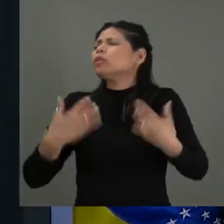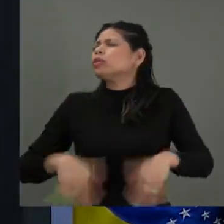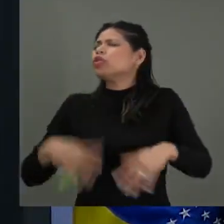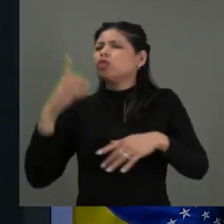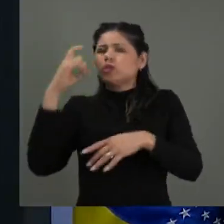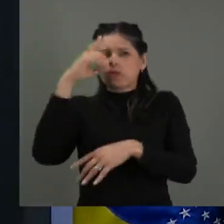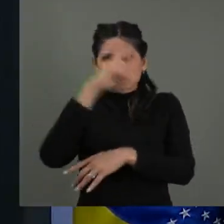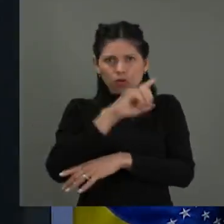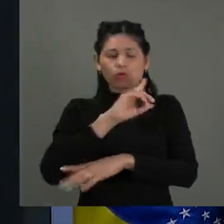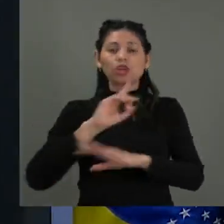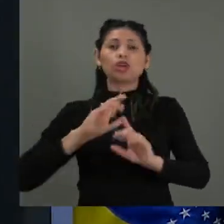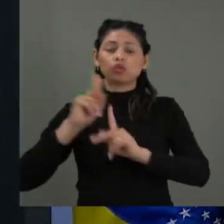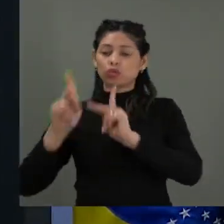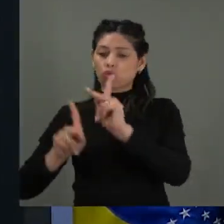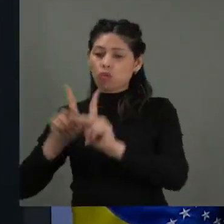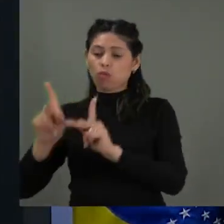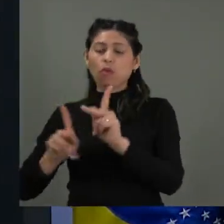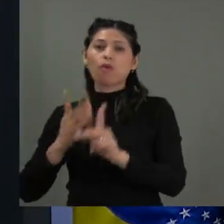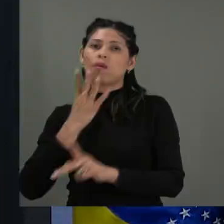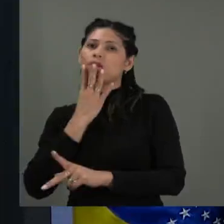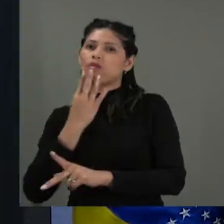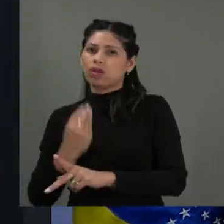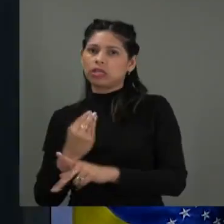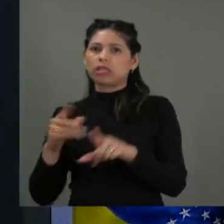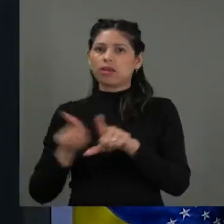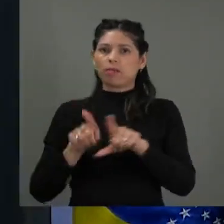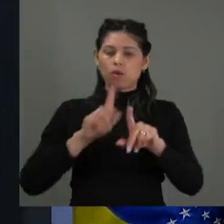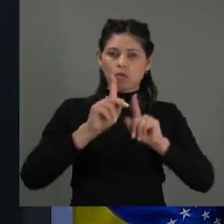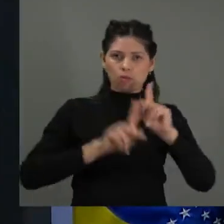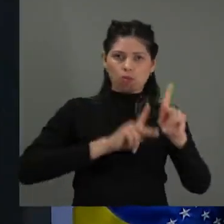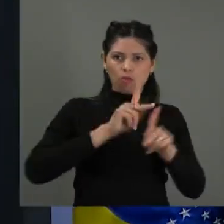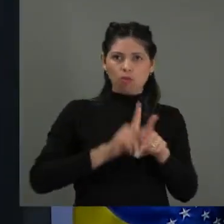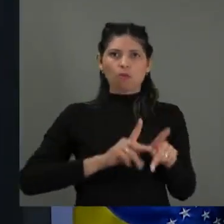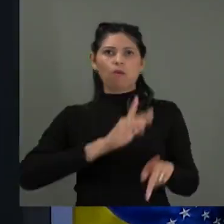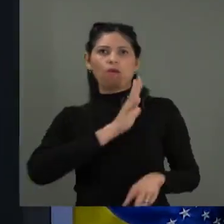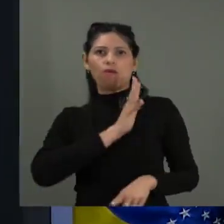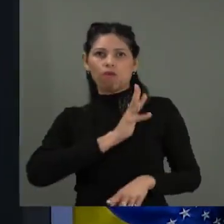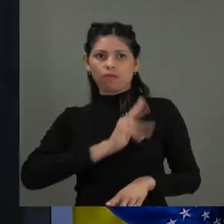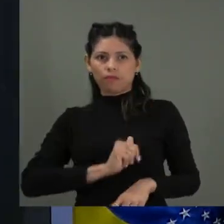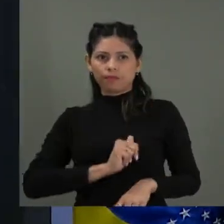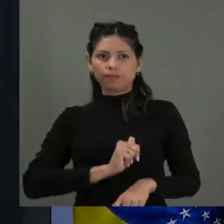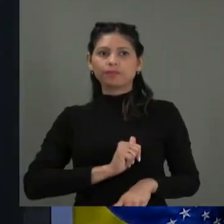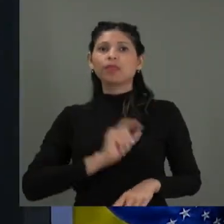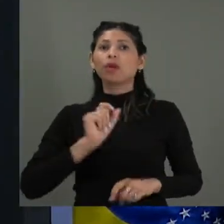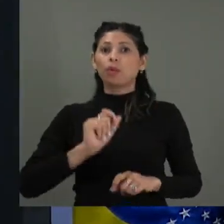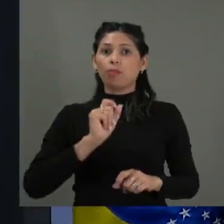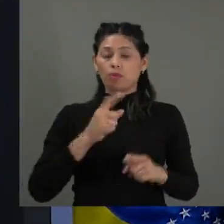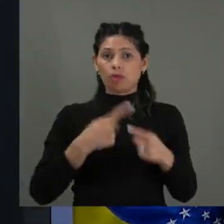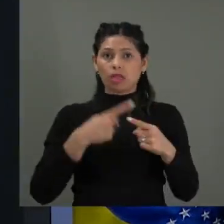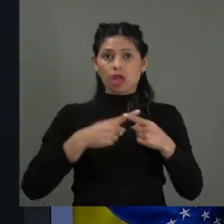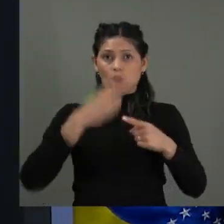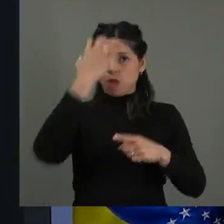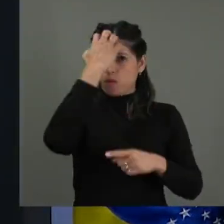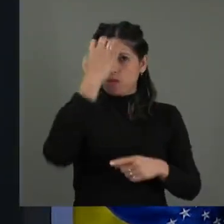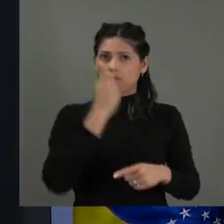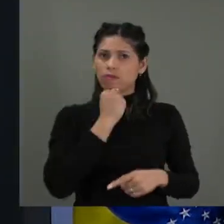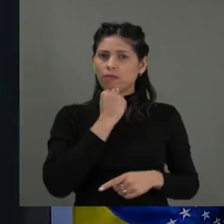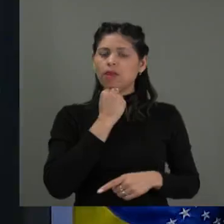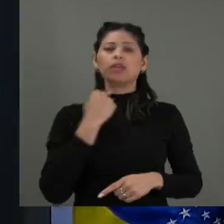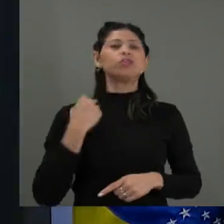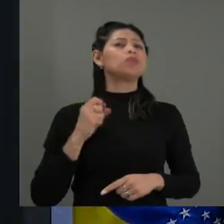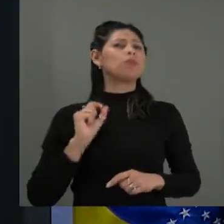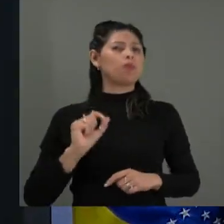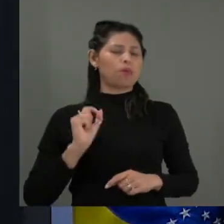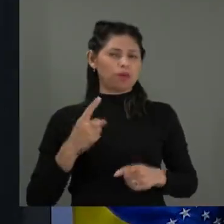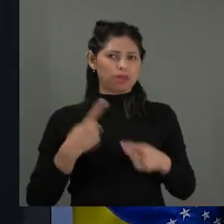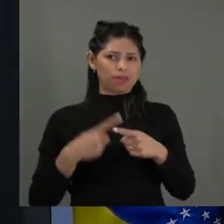como do povo palestino, e o grande causador disso tudo é o grupo terrorista Hamas, que infelizmente o governo